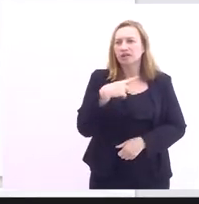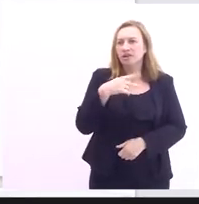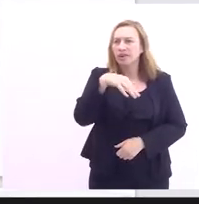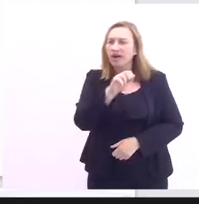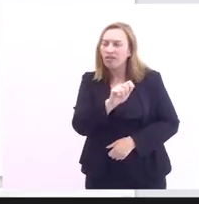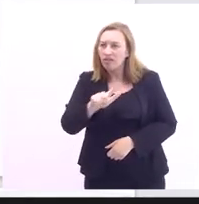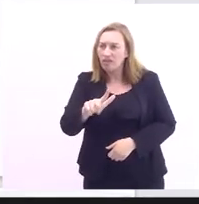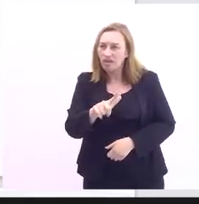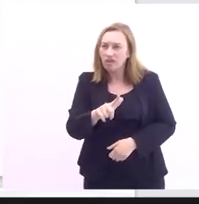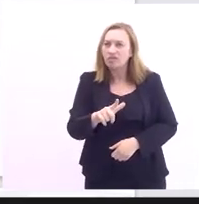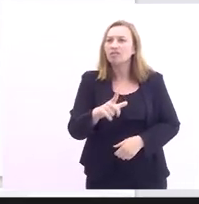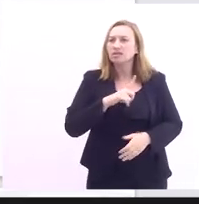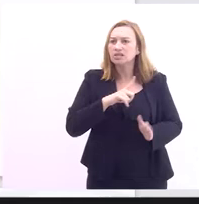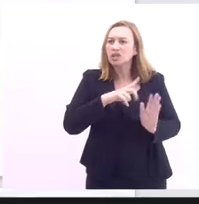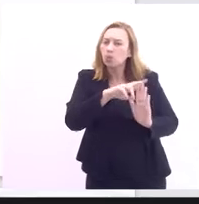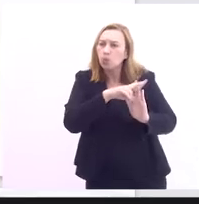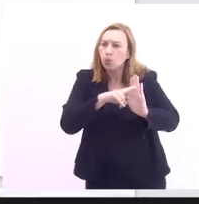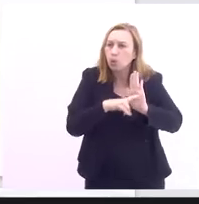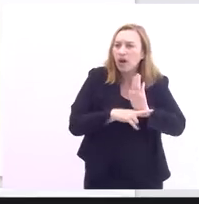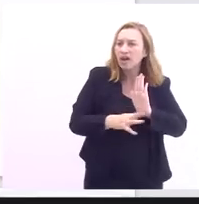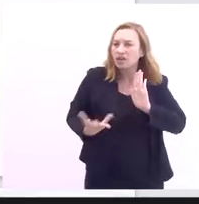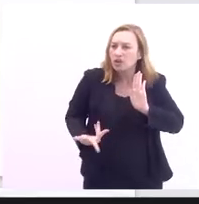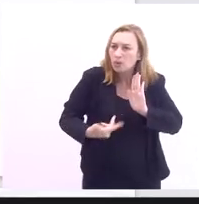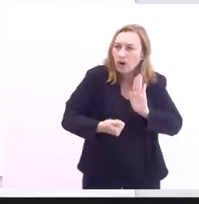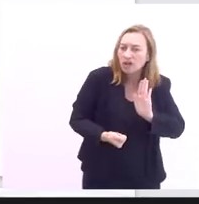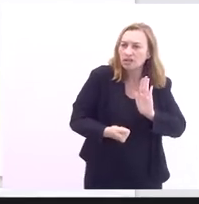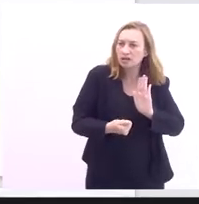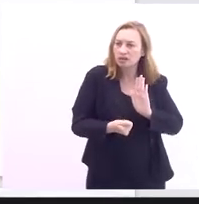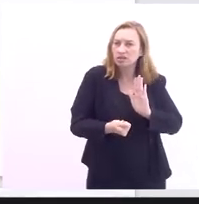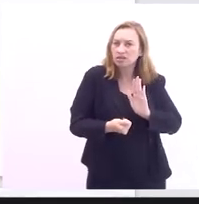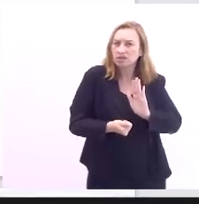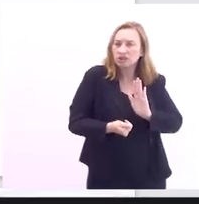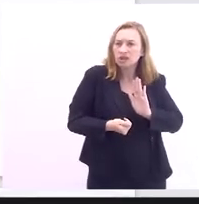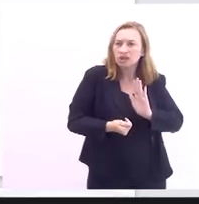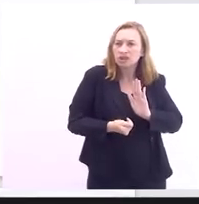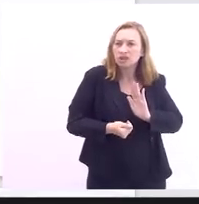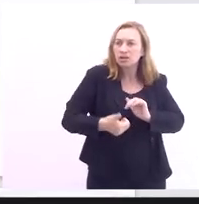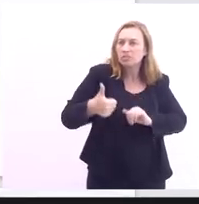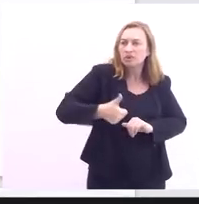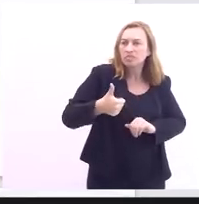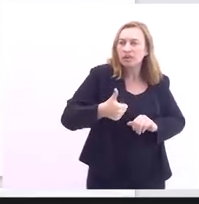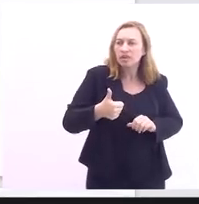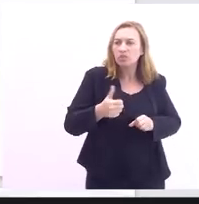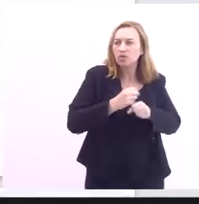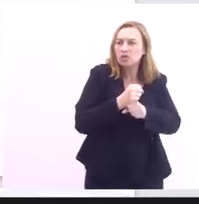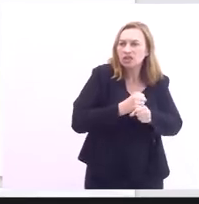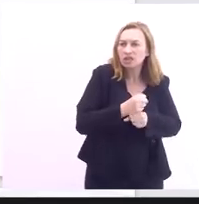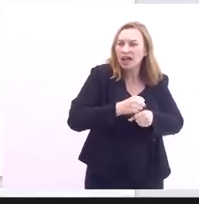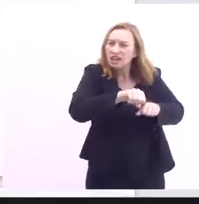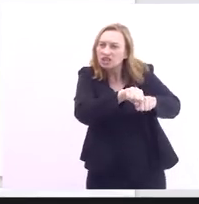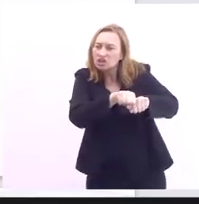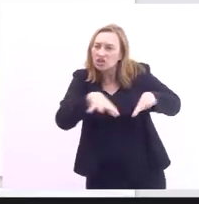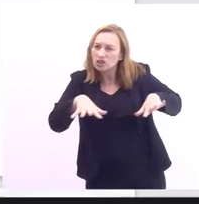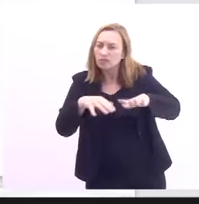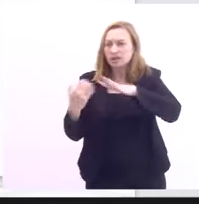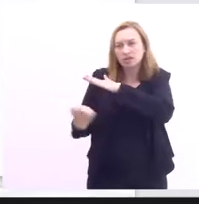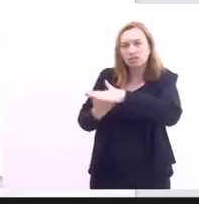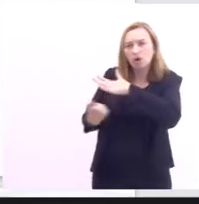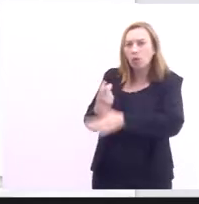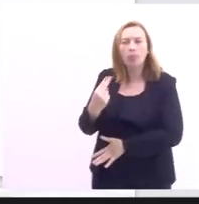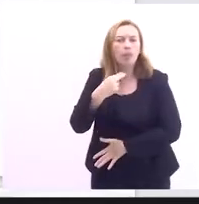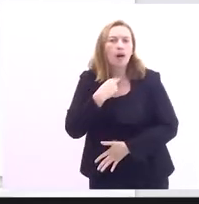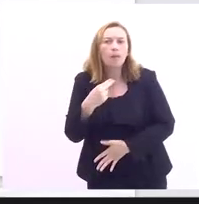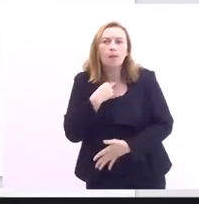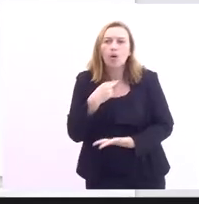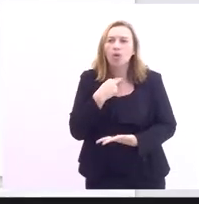Rio, ele tem um critério de eficiência que finda, que nos cinco primeiros anos, a distribuidora ela não pode ter